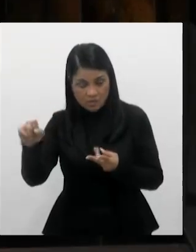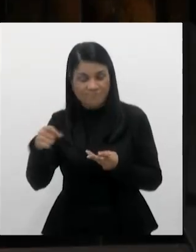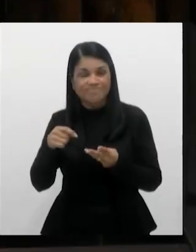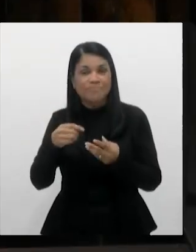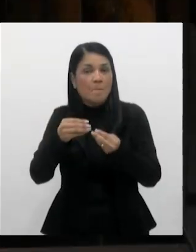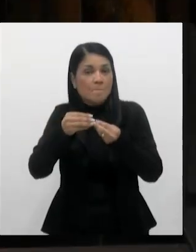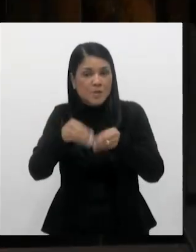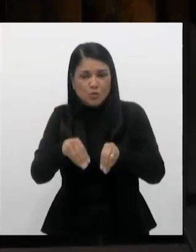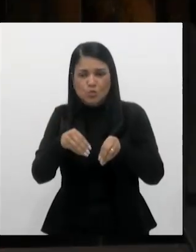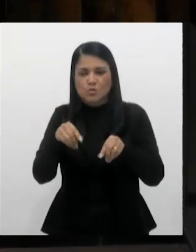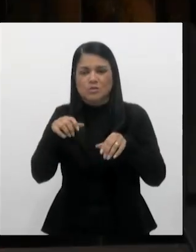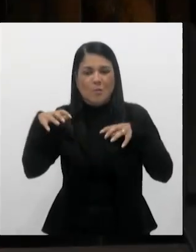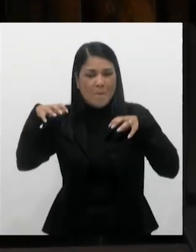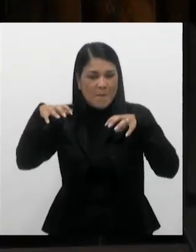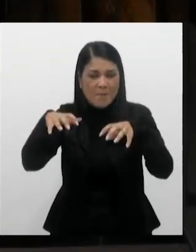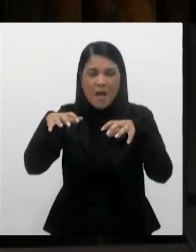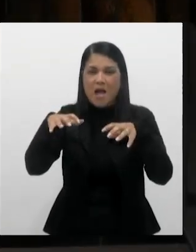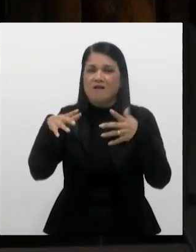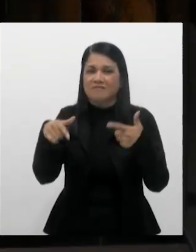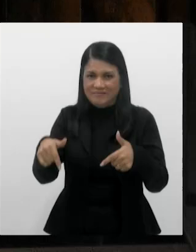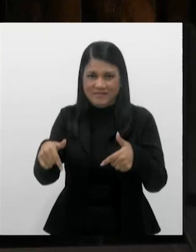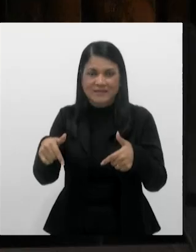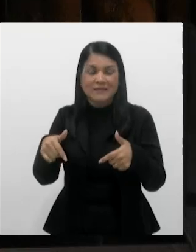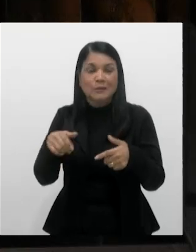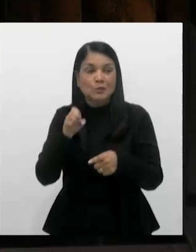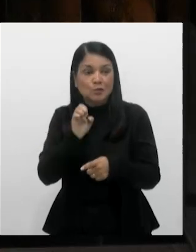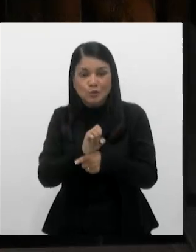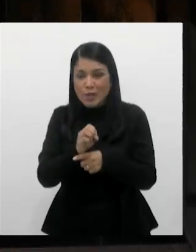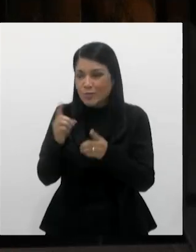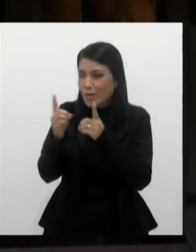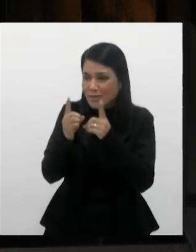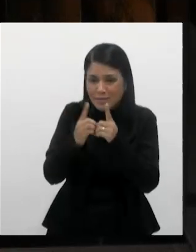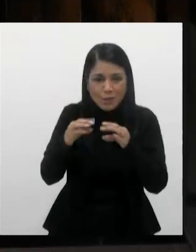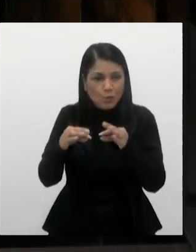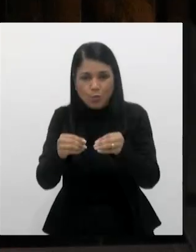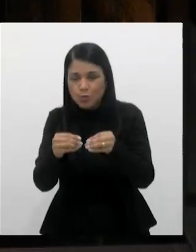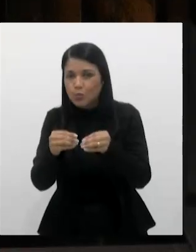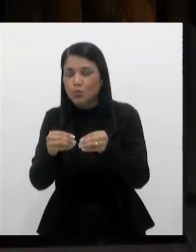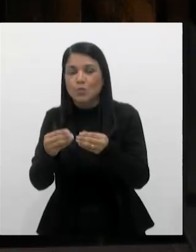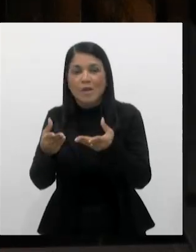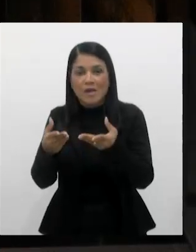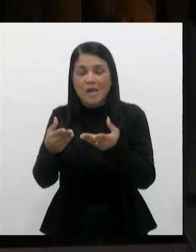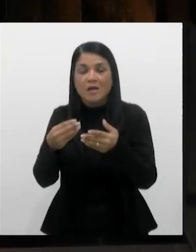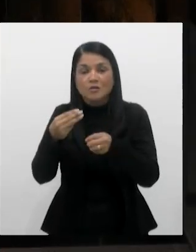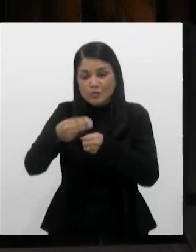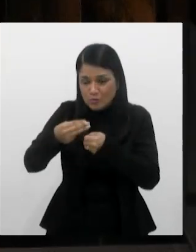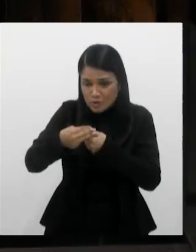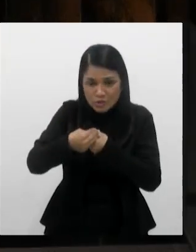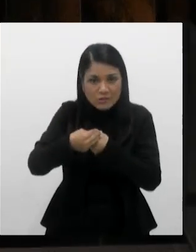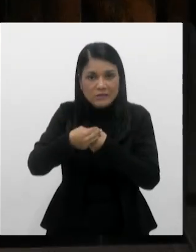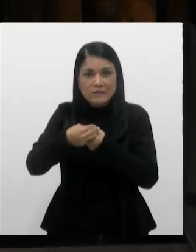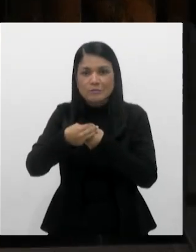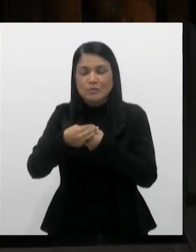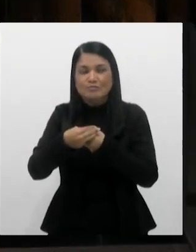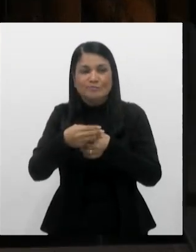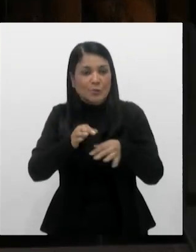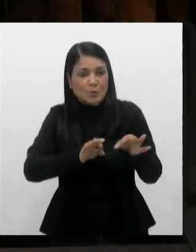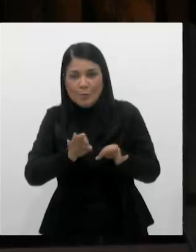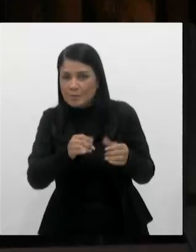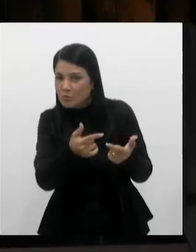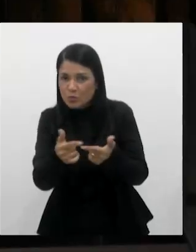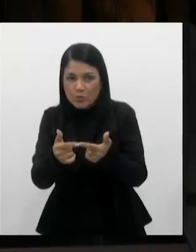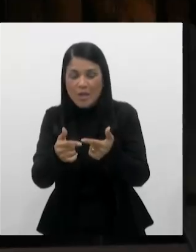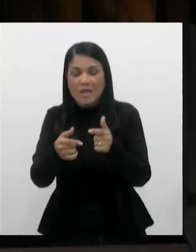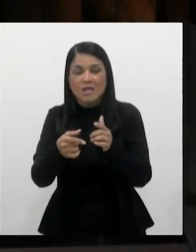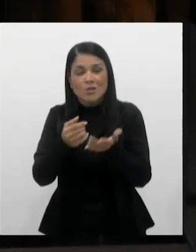Estado tendo que atender tudo ao mesmo tempo, os municípios também, muitas das vezes ainda despreparados, início de